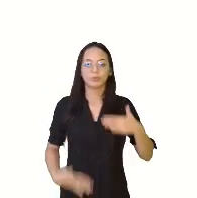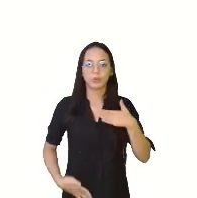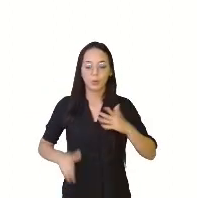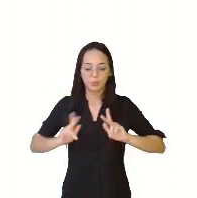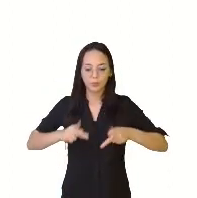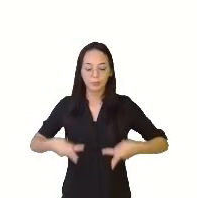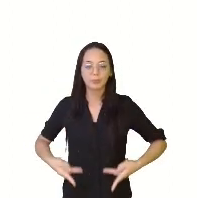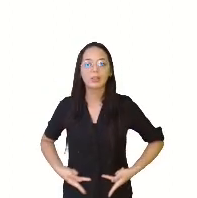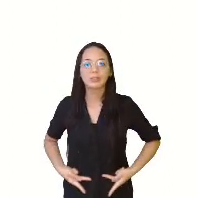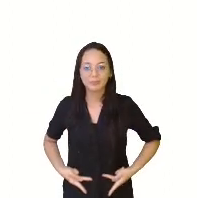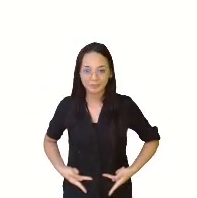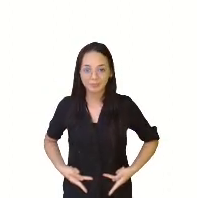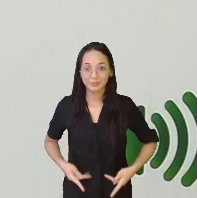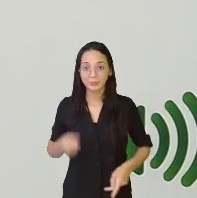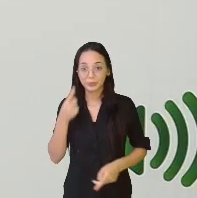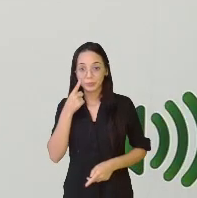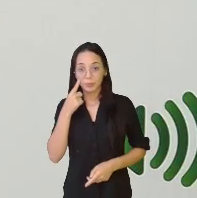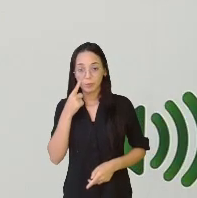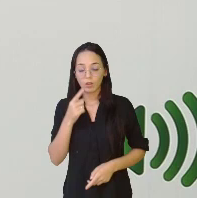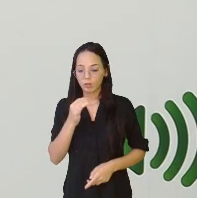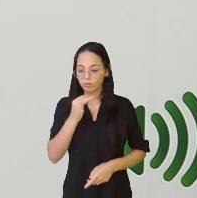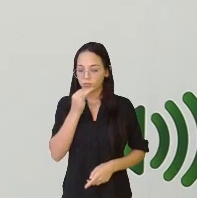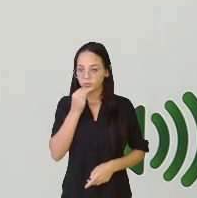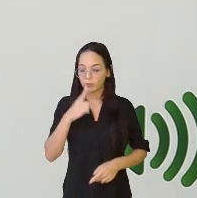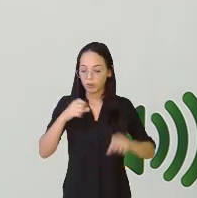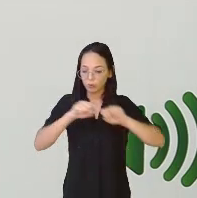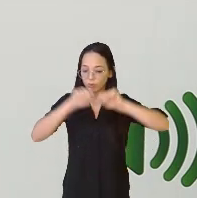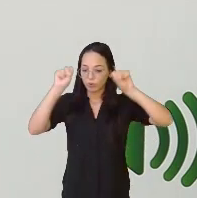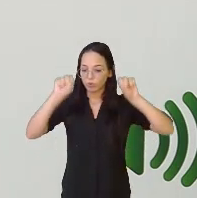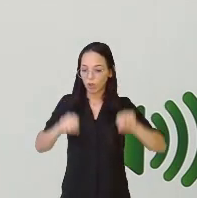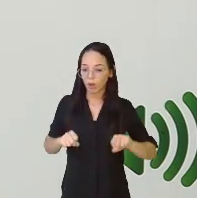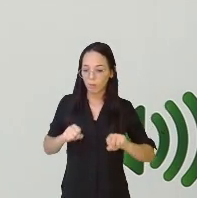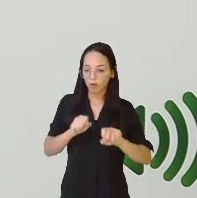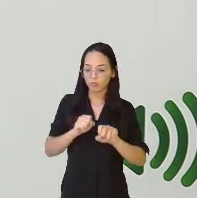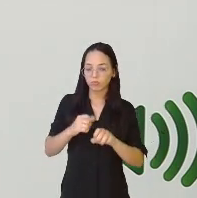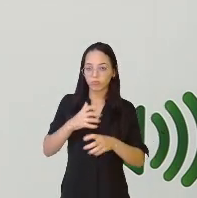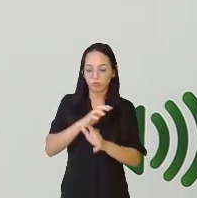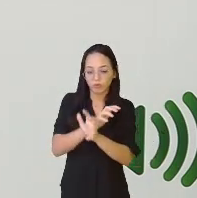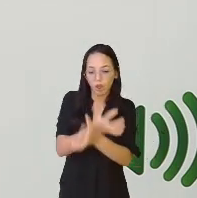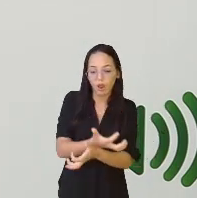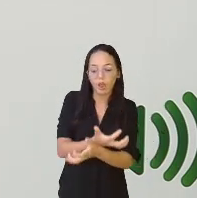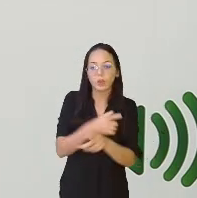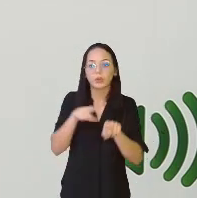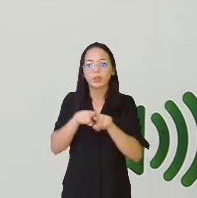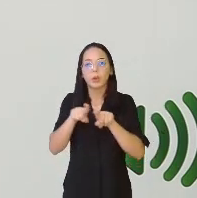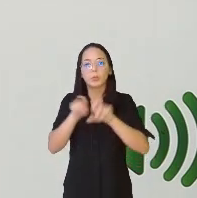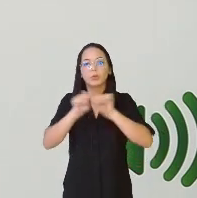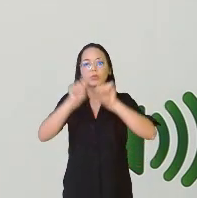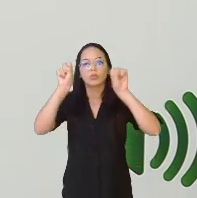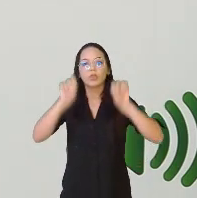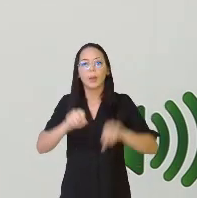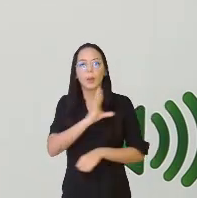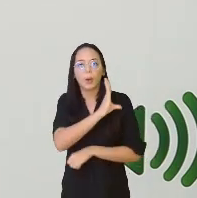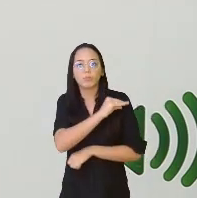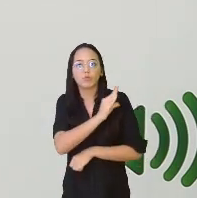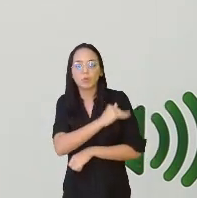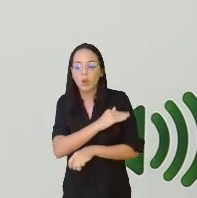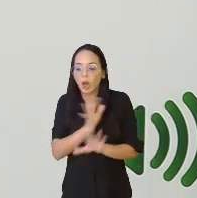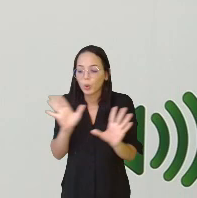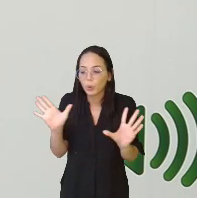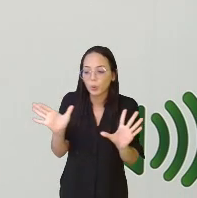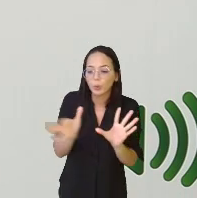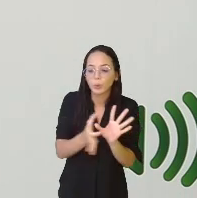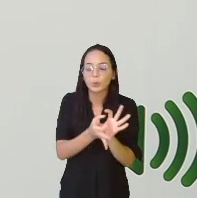humano. Eu tenho o meu sistema esquelético e tenho o meu sistema muscular. E juntos